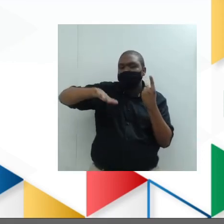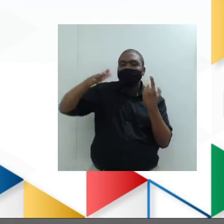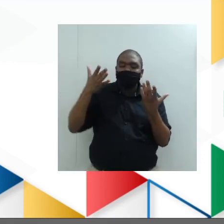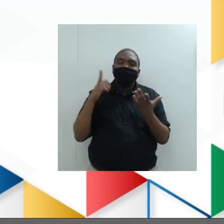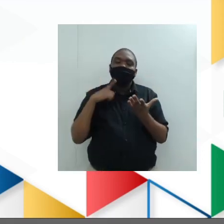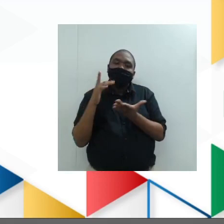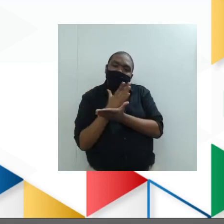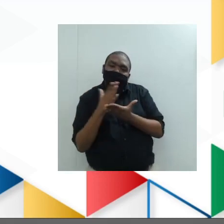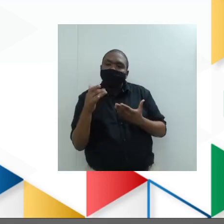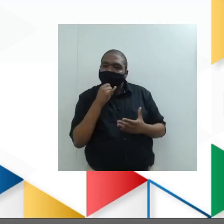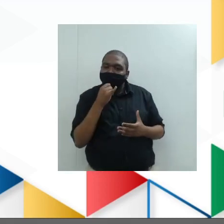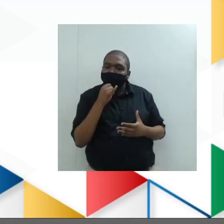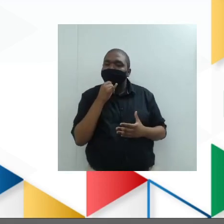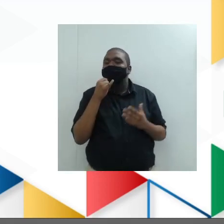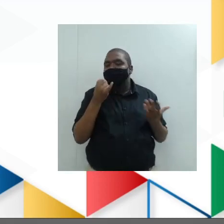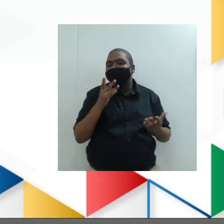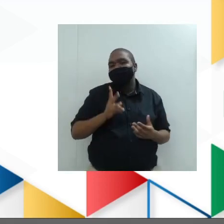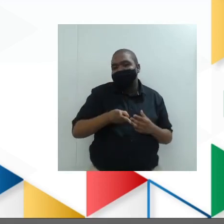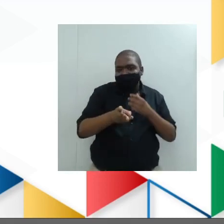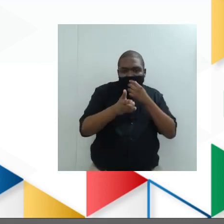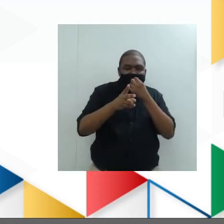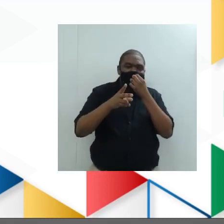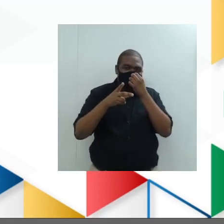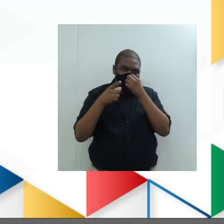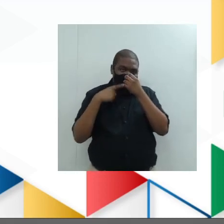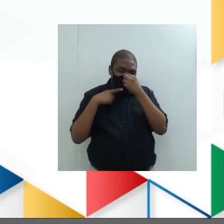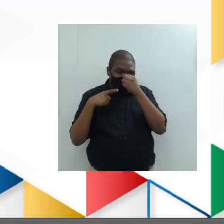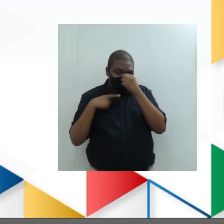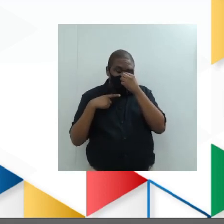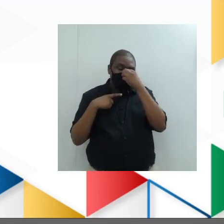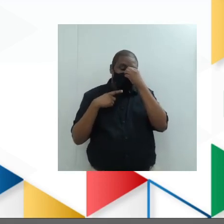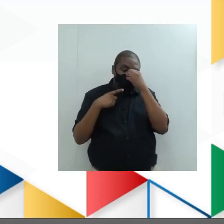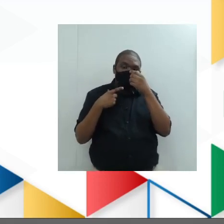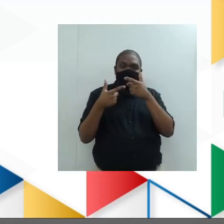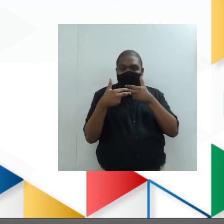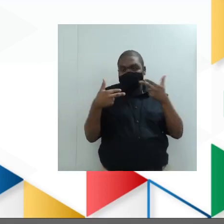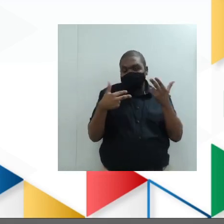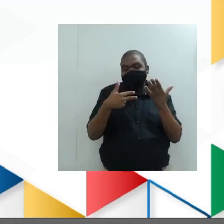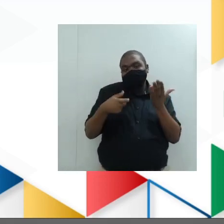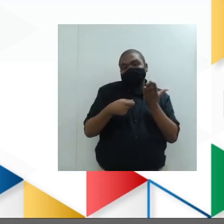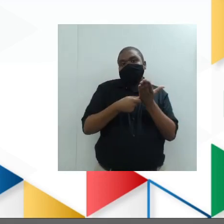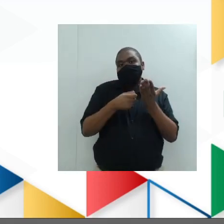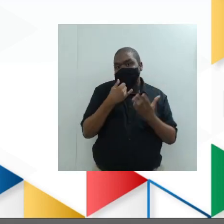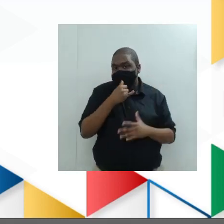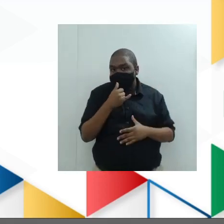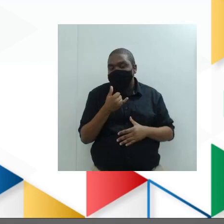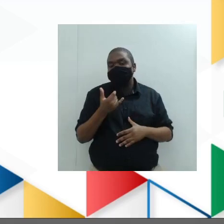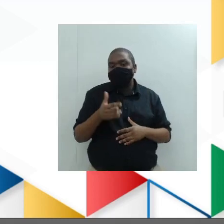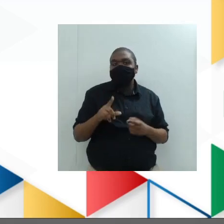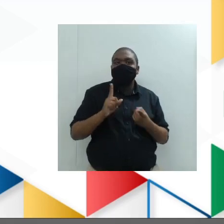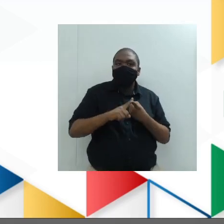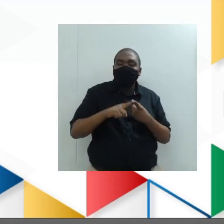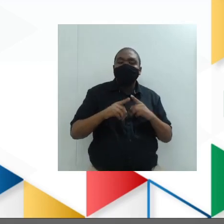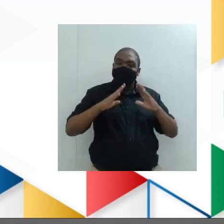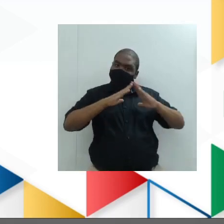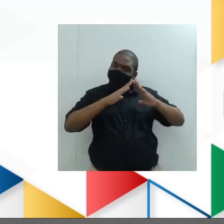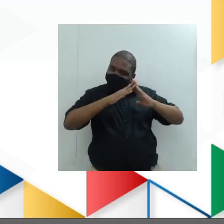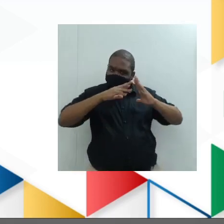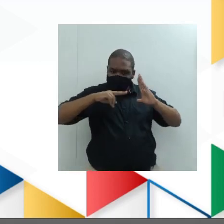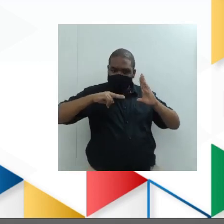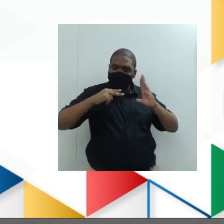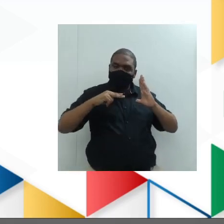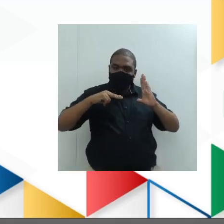corrente contínua são as pilhas e baterias. Já as tomadas residenciais